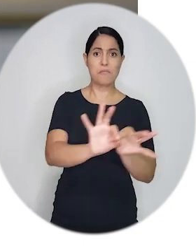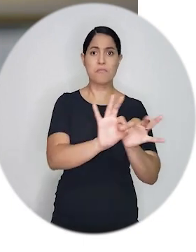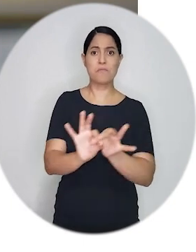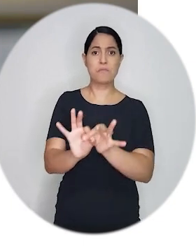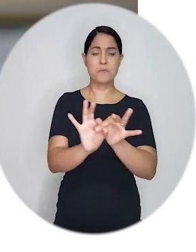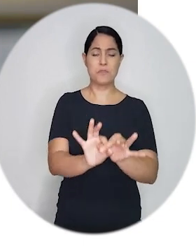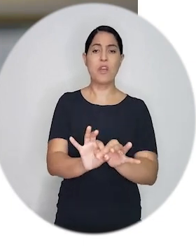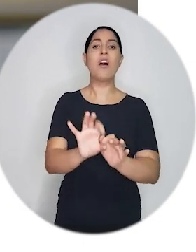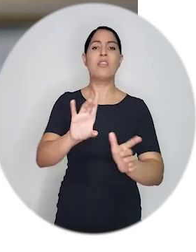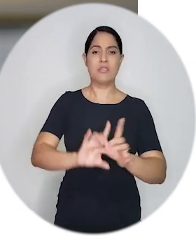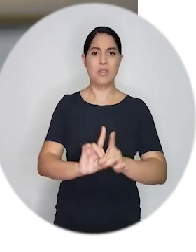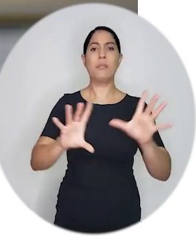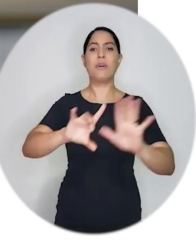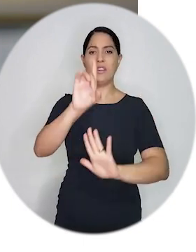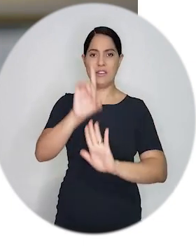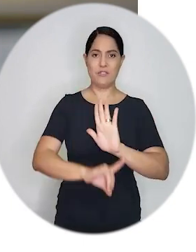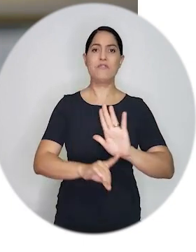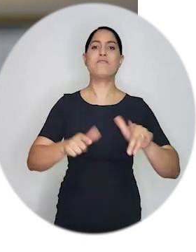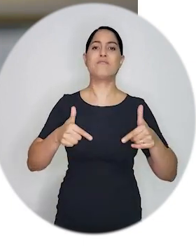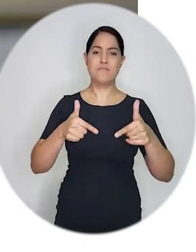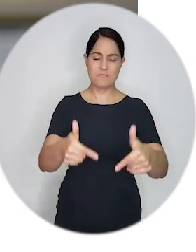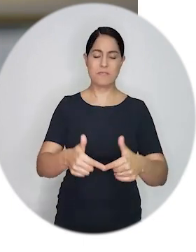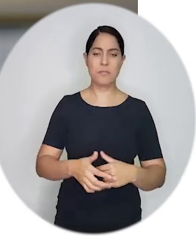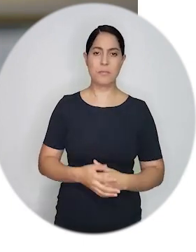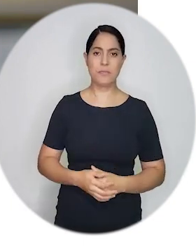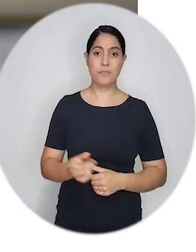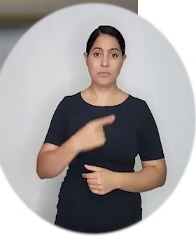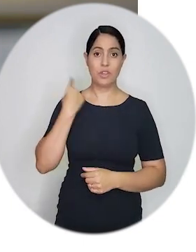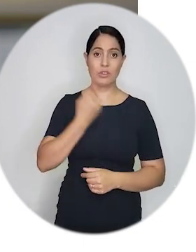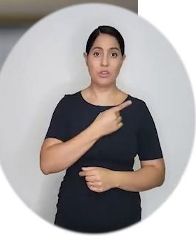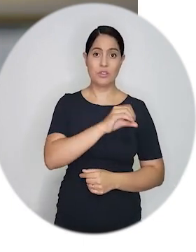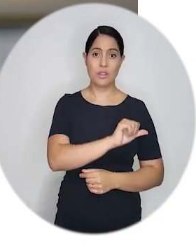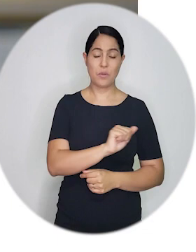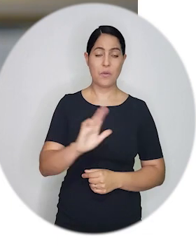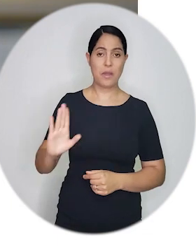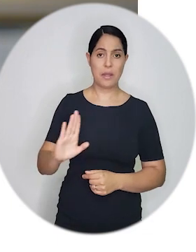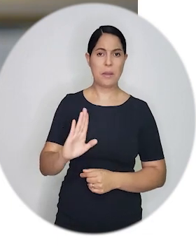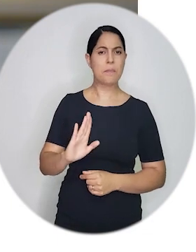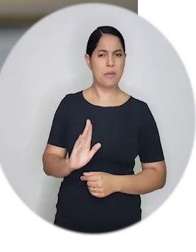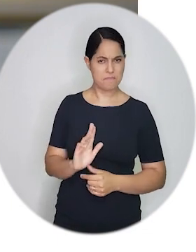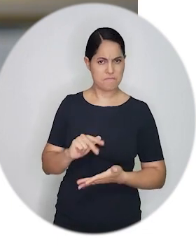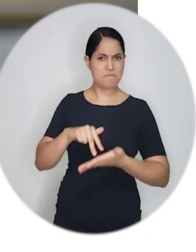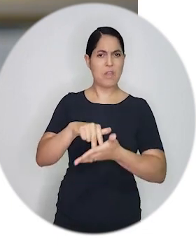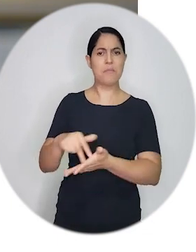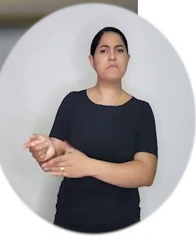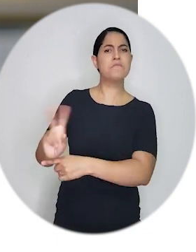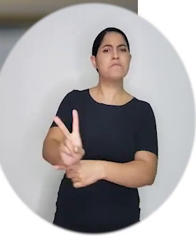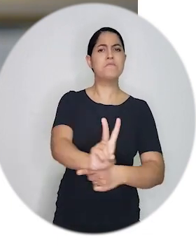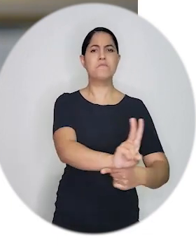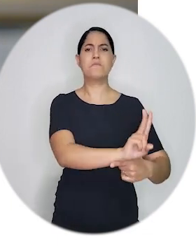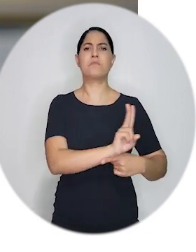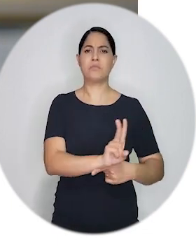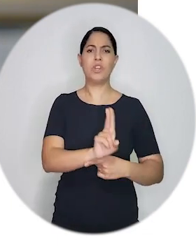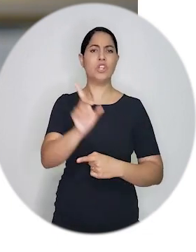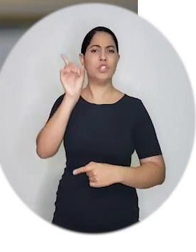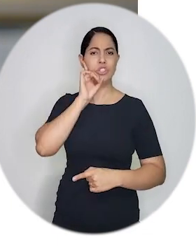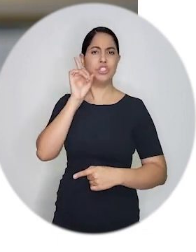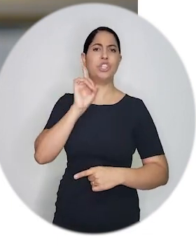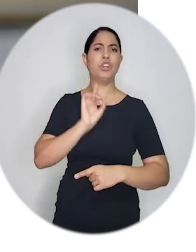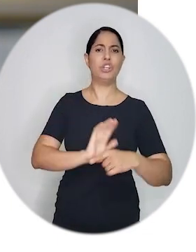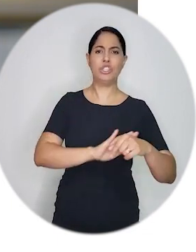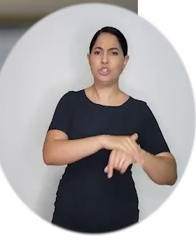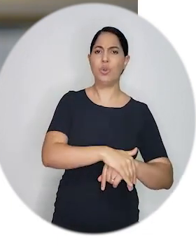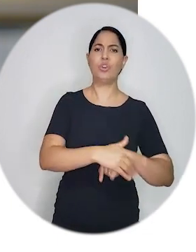é fundamental para a manutenção do Estado Democrático de Direito. A Ordem dos Advogados do Brasil mantém perene vigilância e